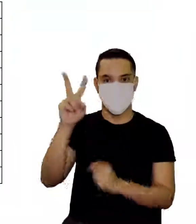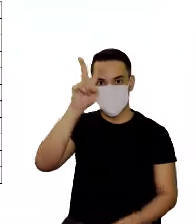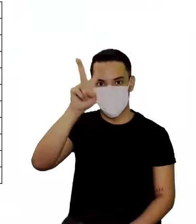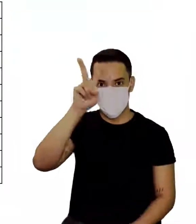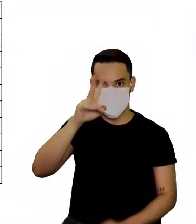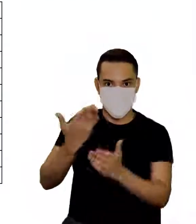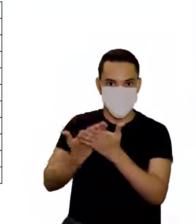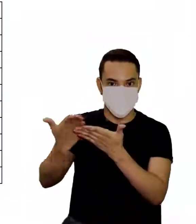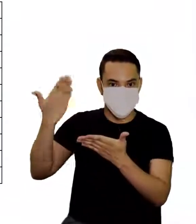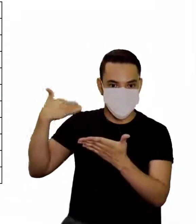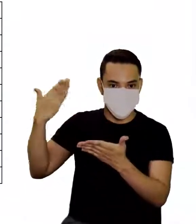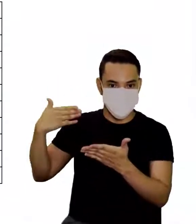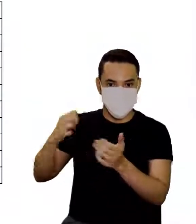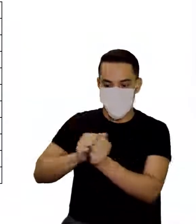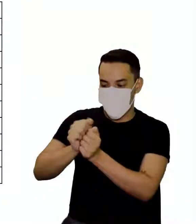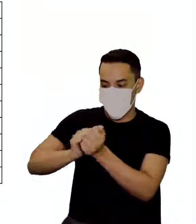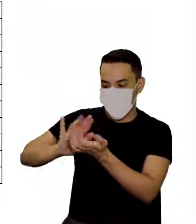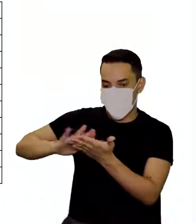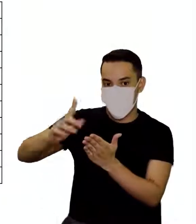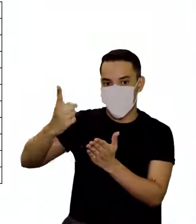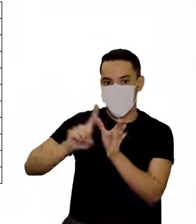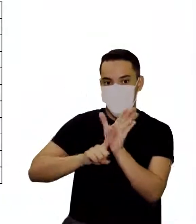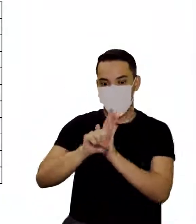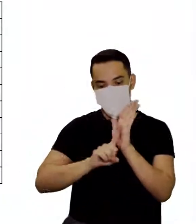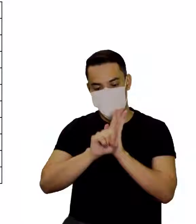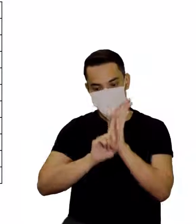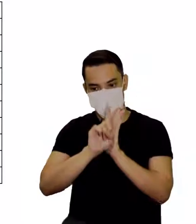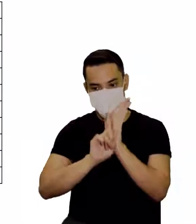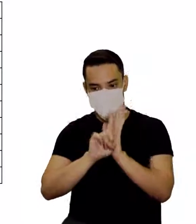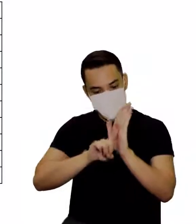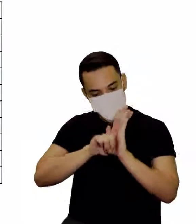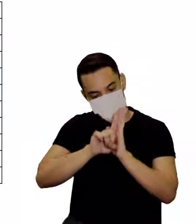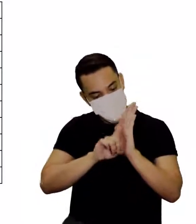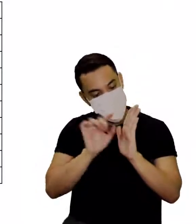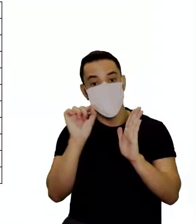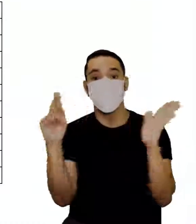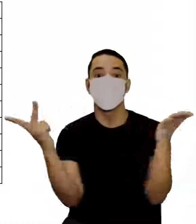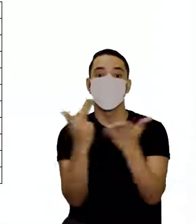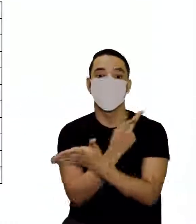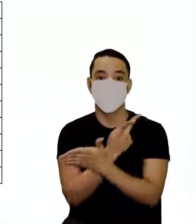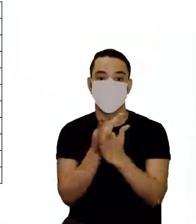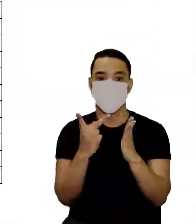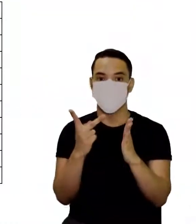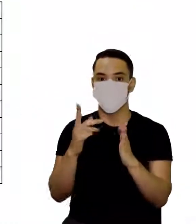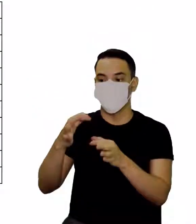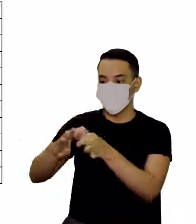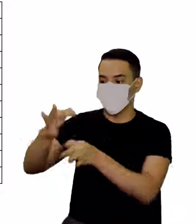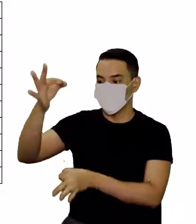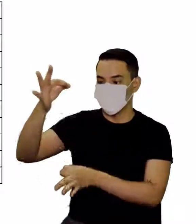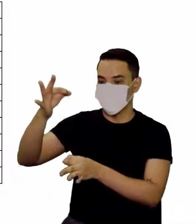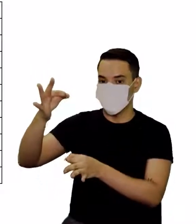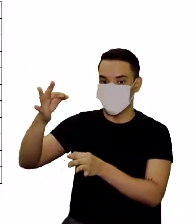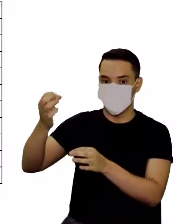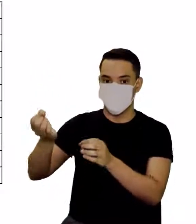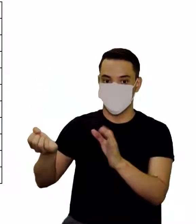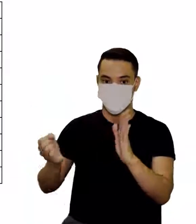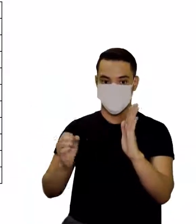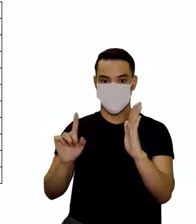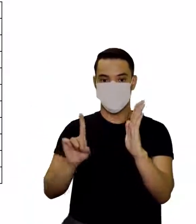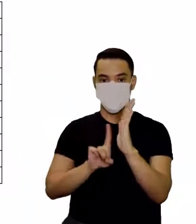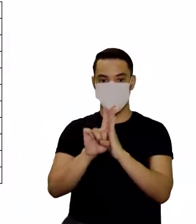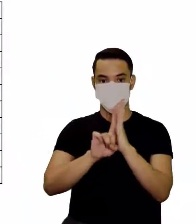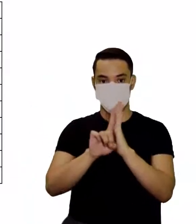ali. Então, o que que aconteceu? A barra cedeu elétrons para